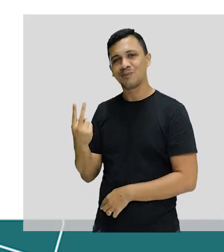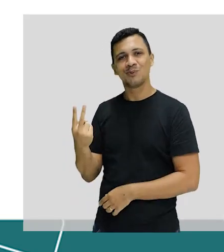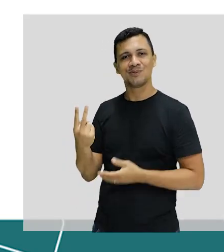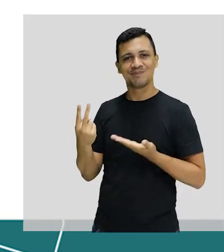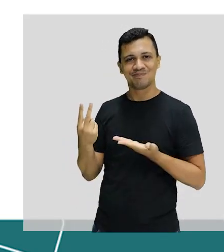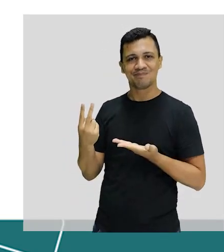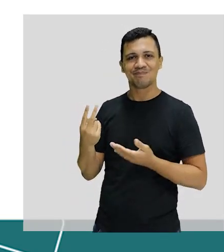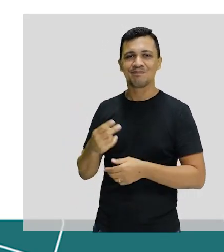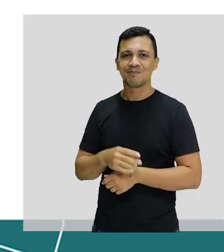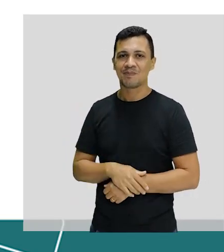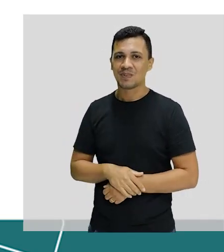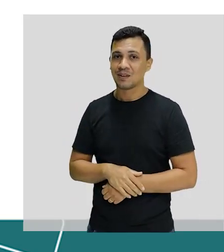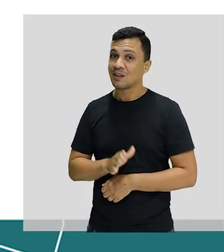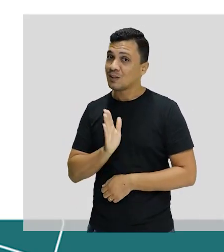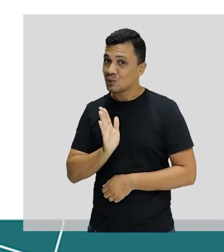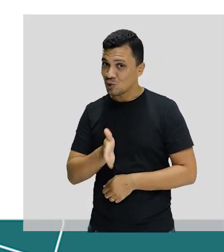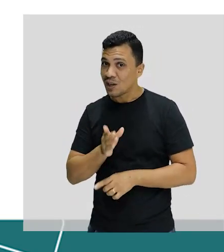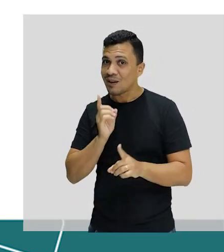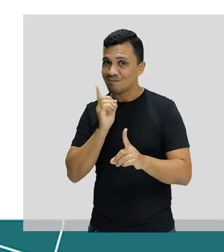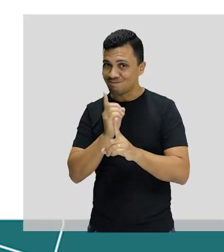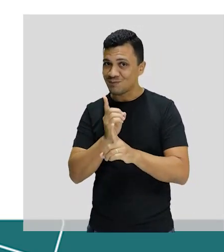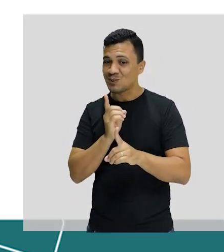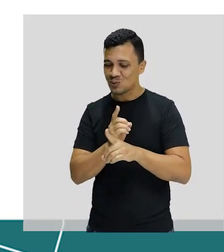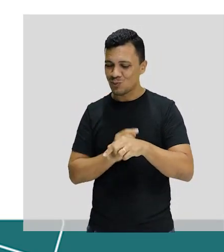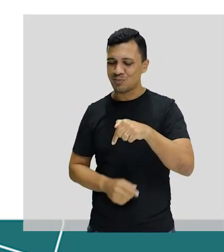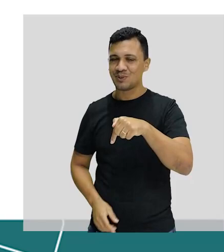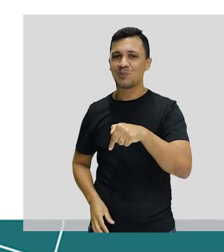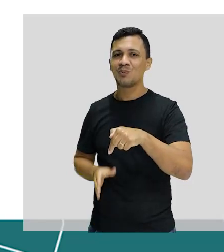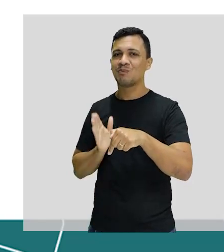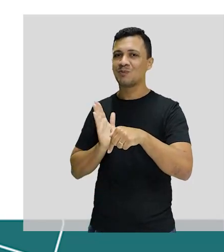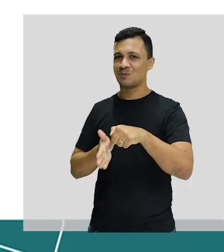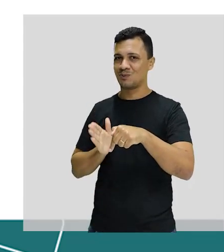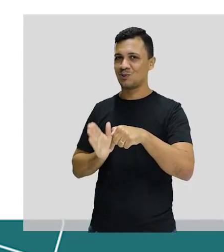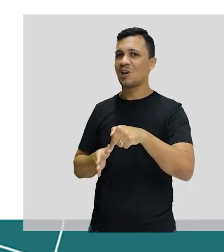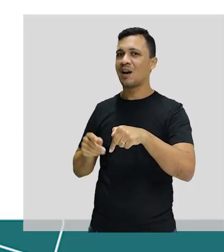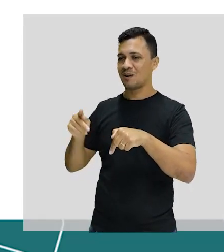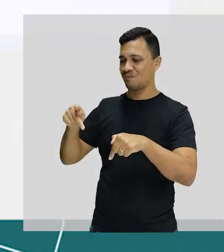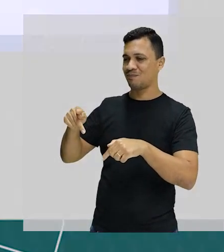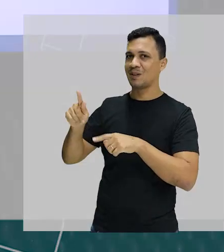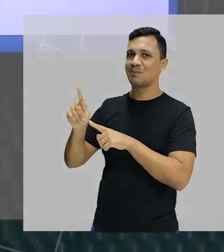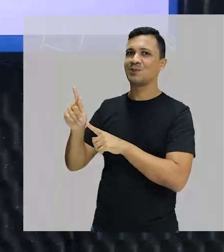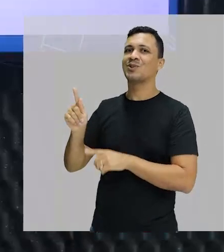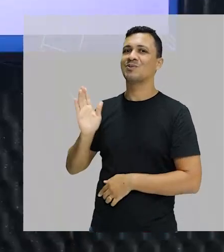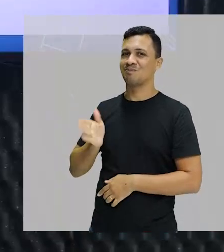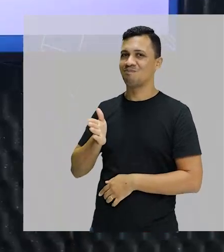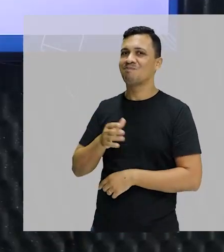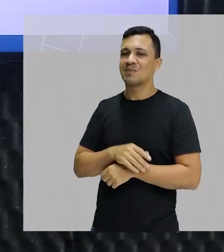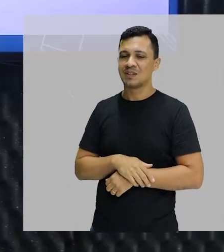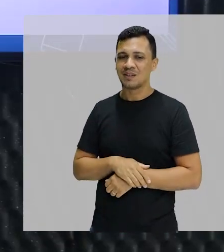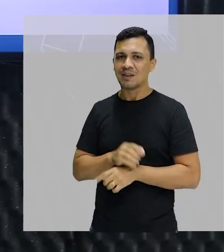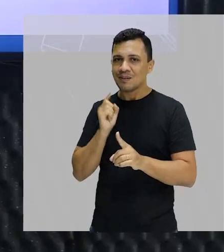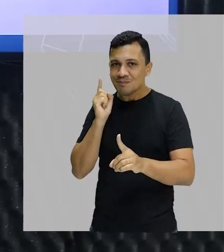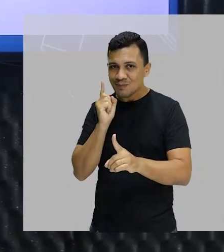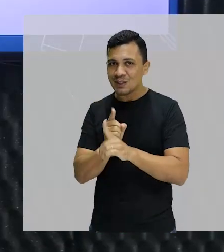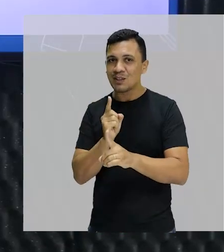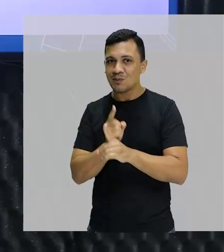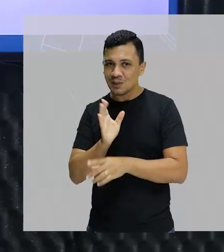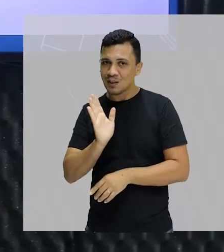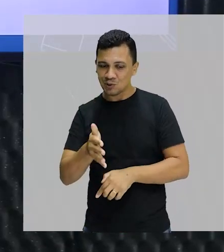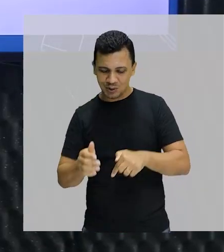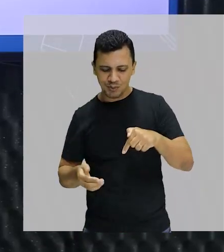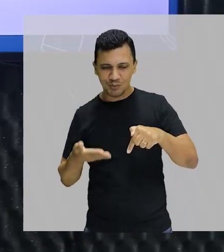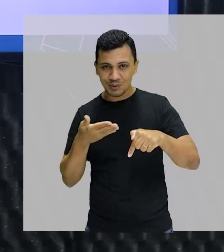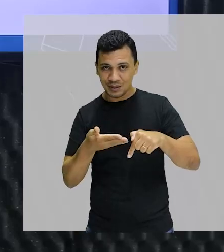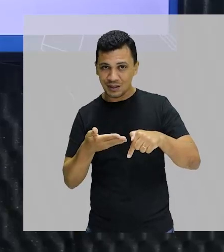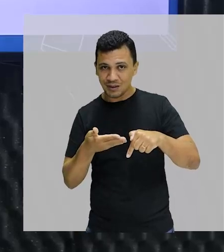Olha só, eu já descobri a razão dessa PG. Razão identificada, no caso, o